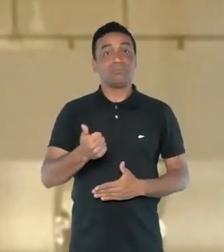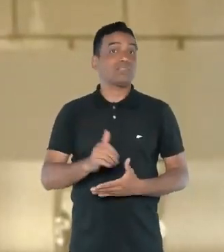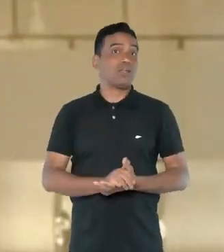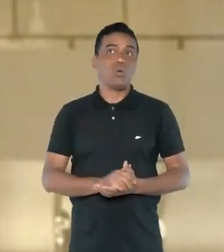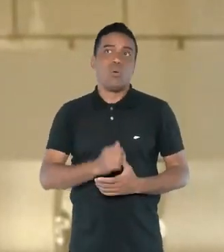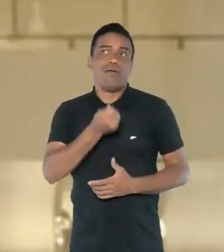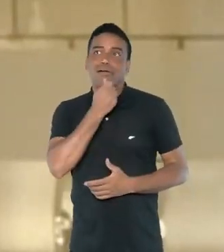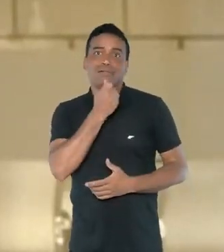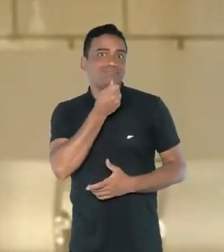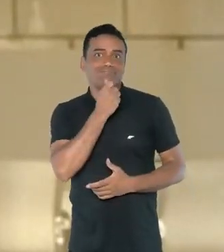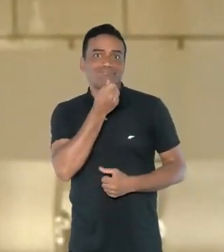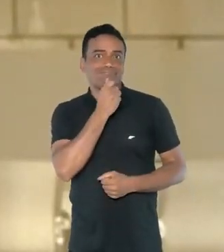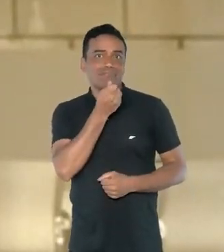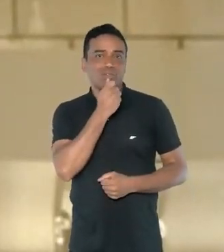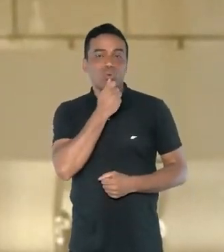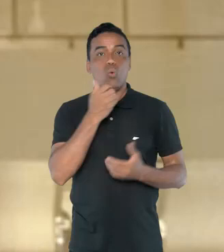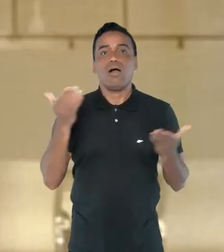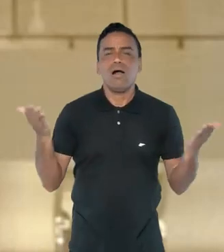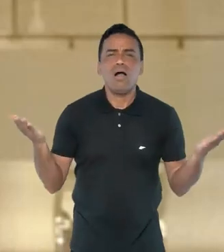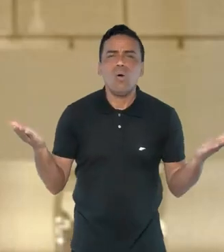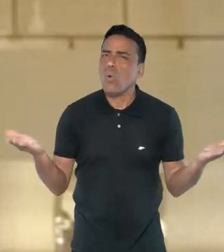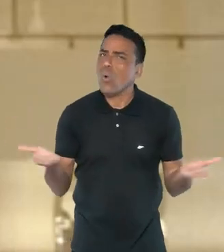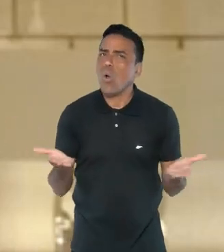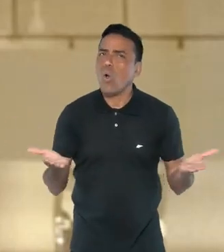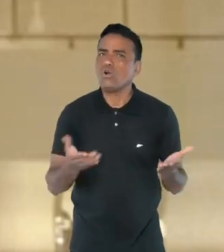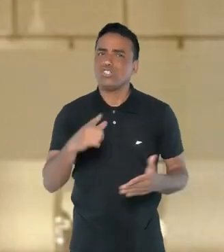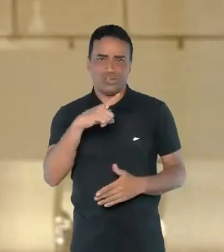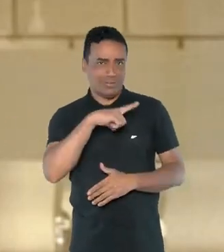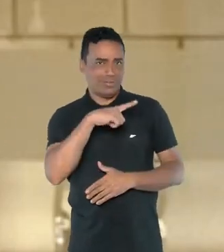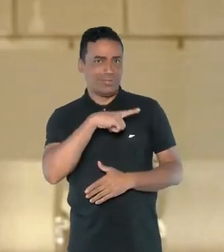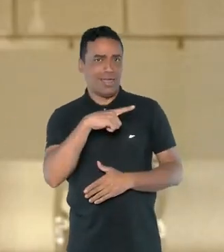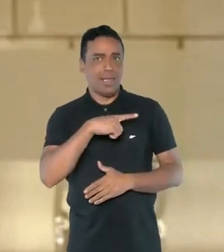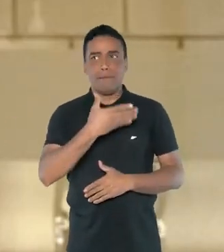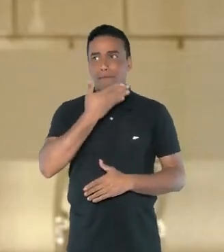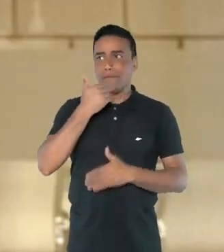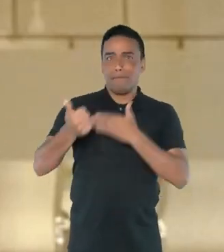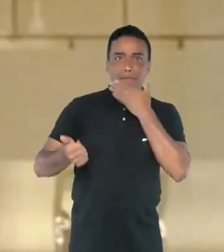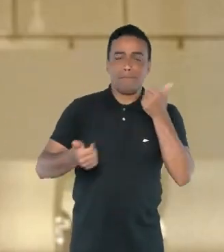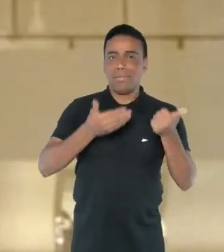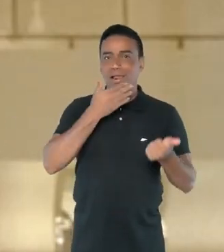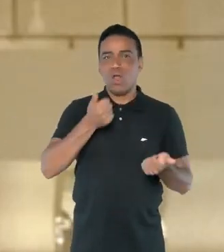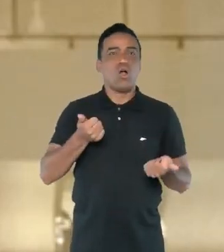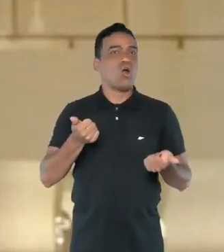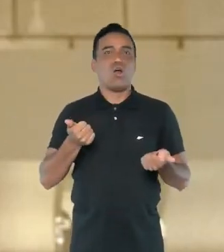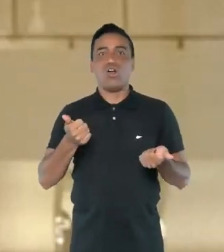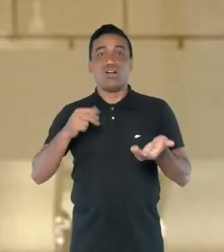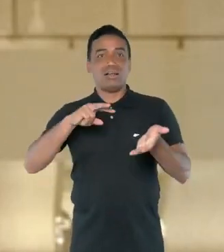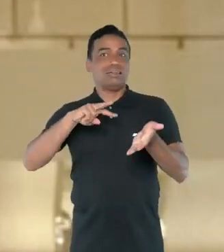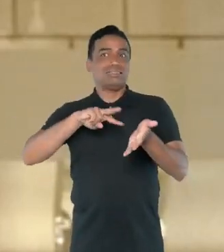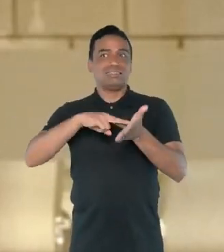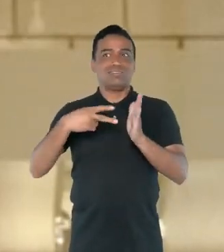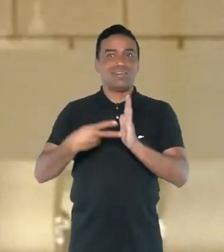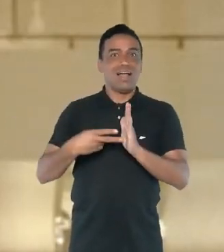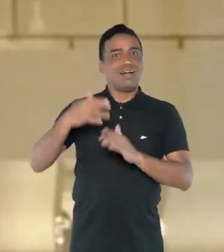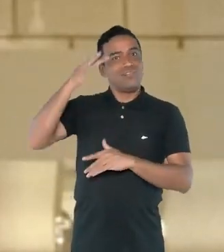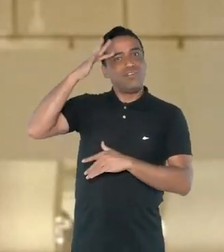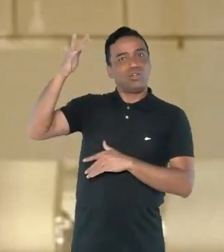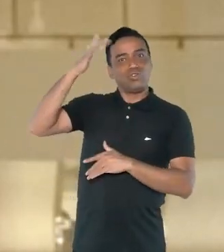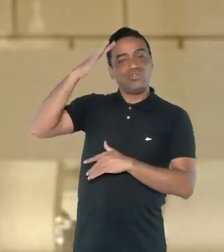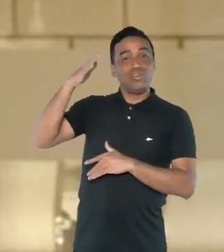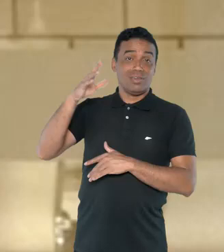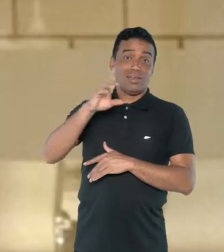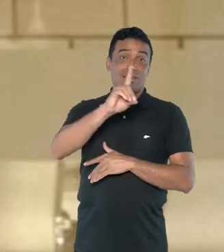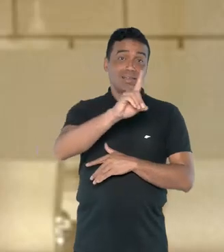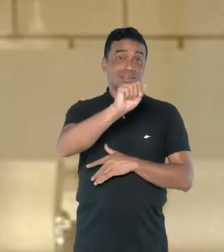porque não é à toa, né, que hoje você tem as melhores intérpretes da filosofia do